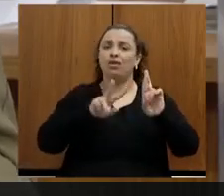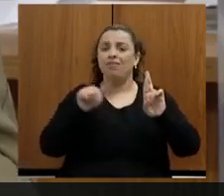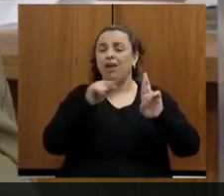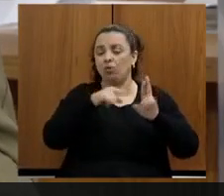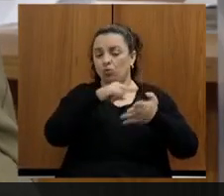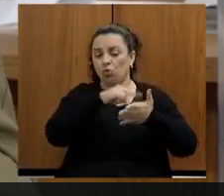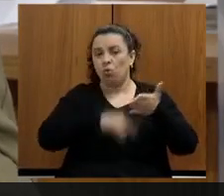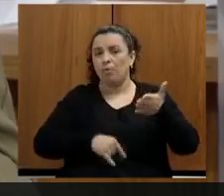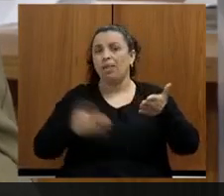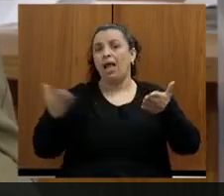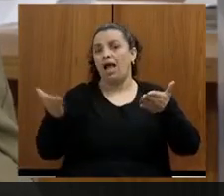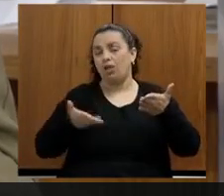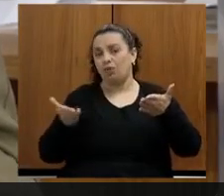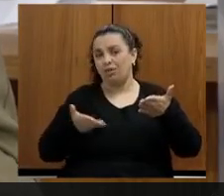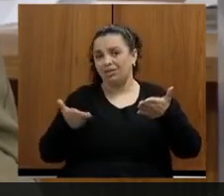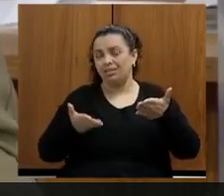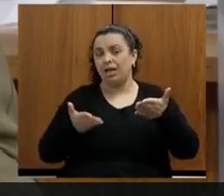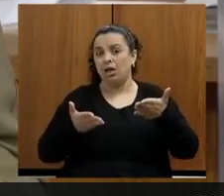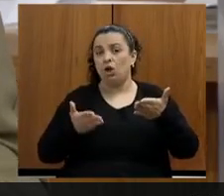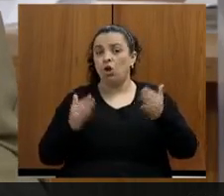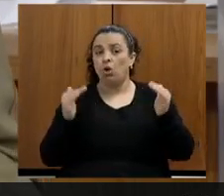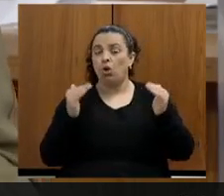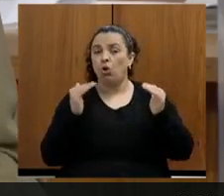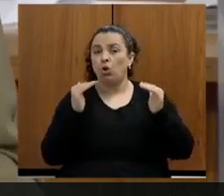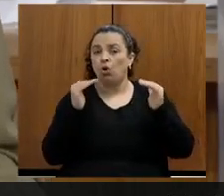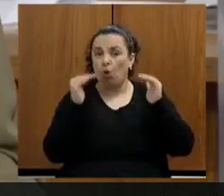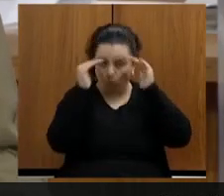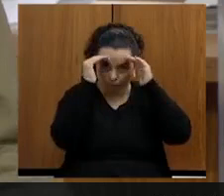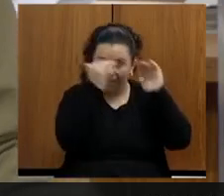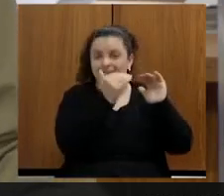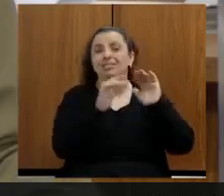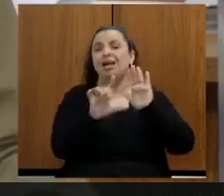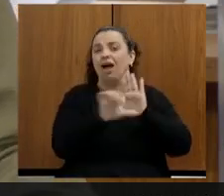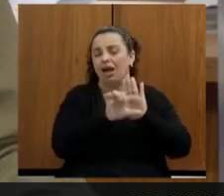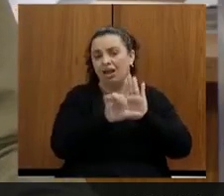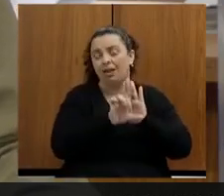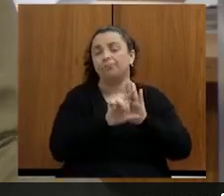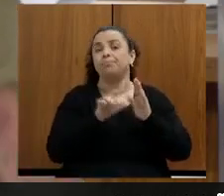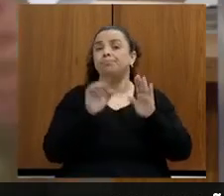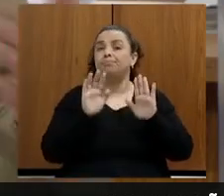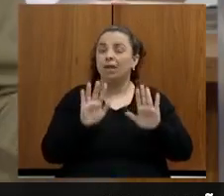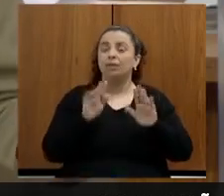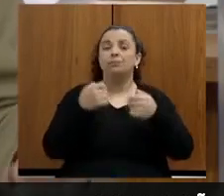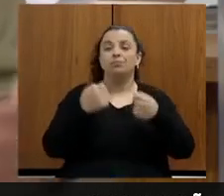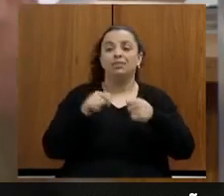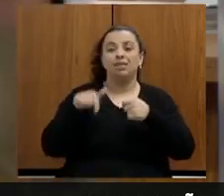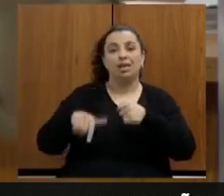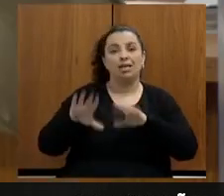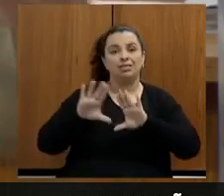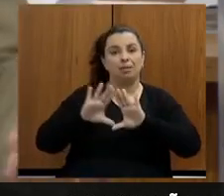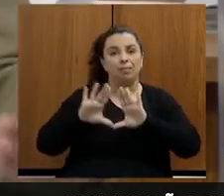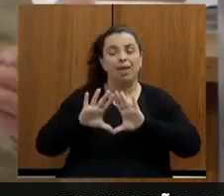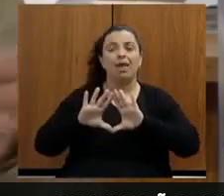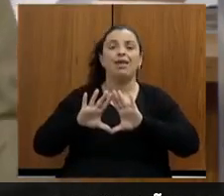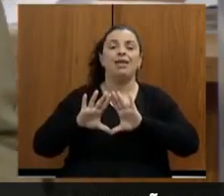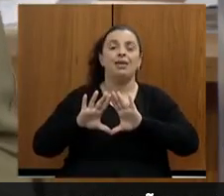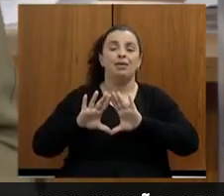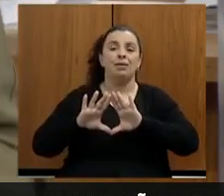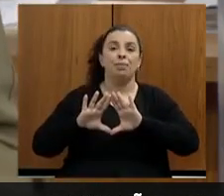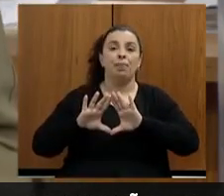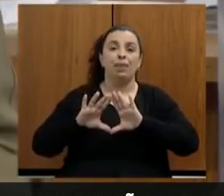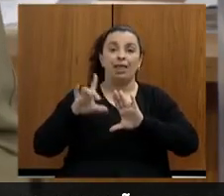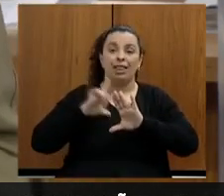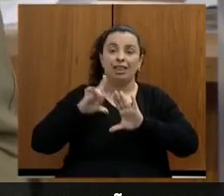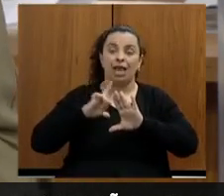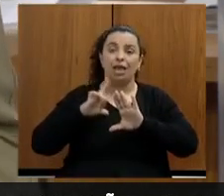o documento da gente vai atualizar segundo a legislação e de fato é necessário né que a assembleia aqui que a lei e saia do